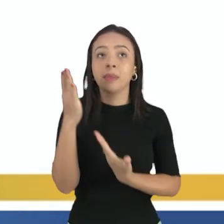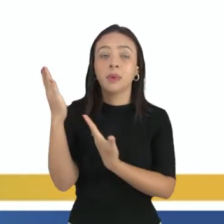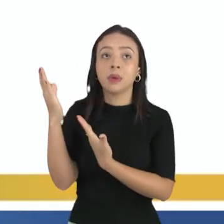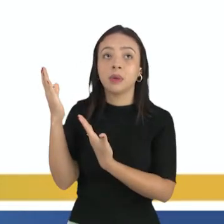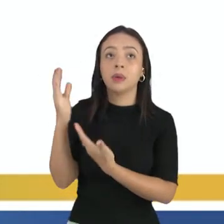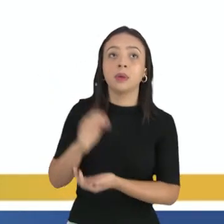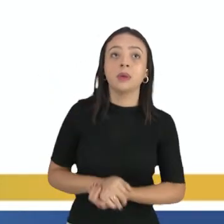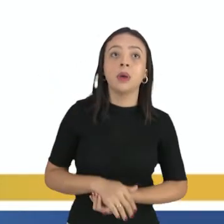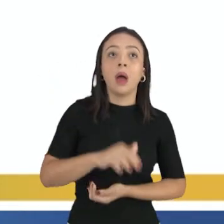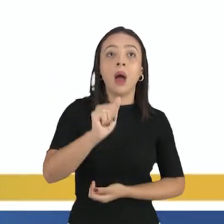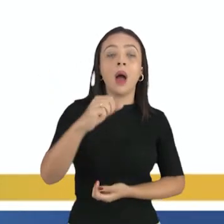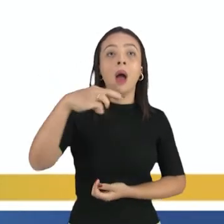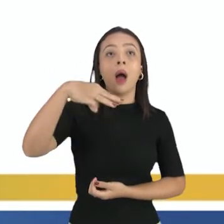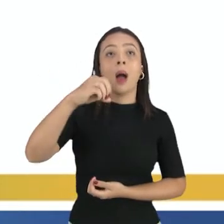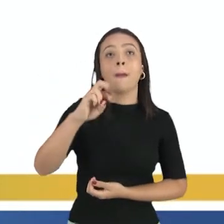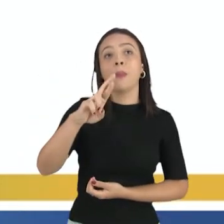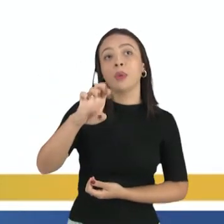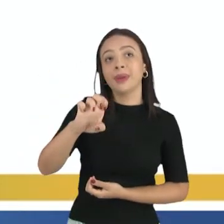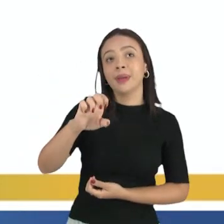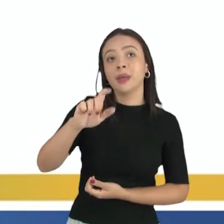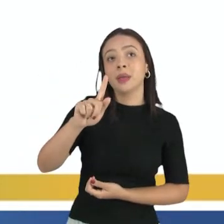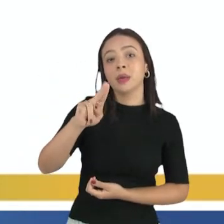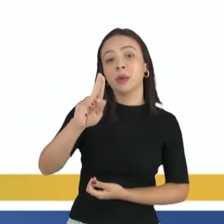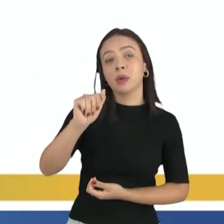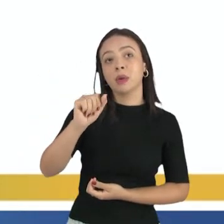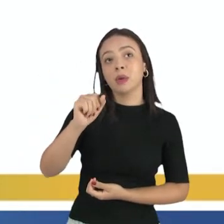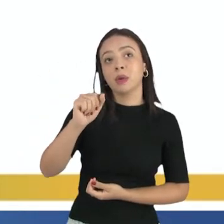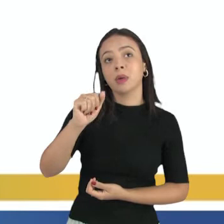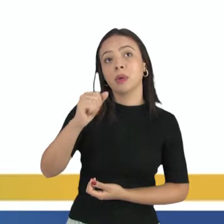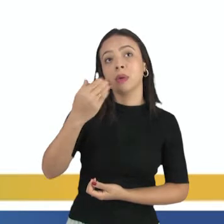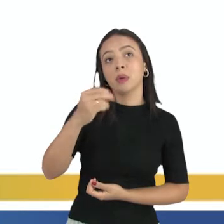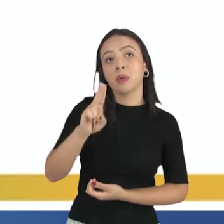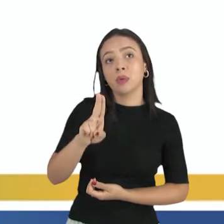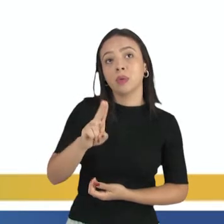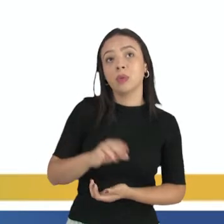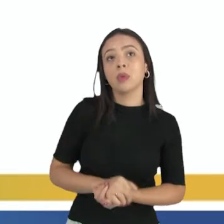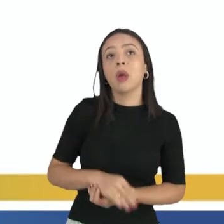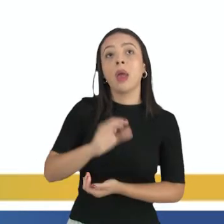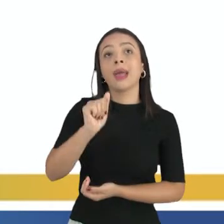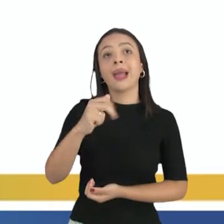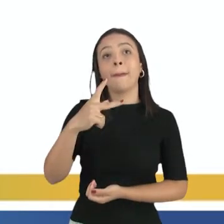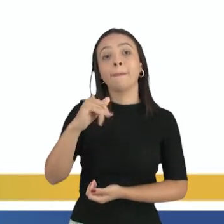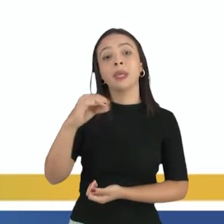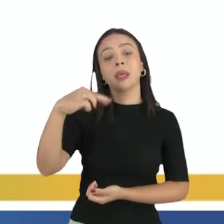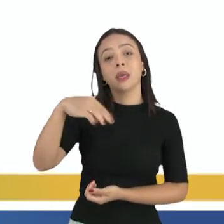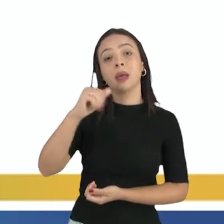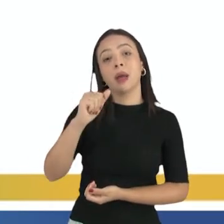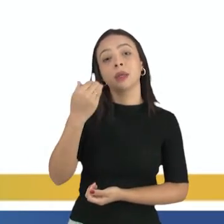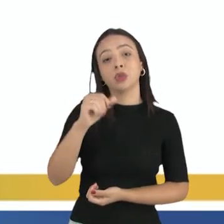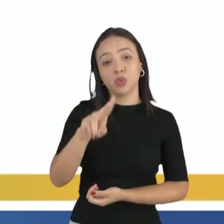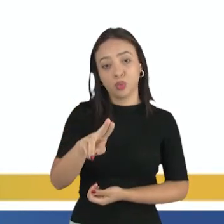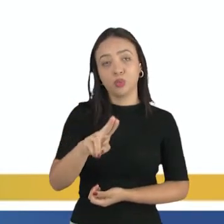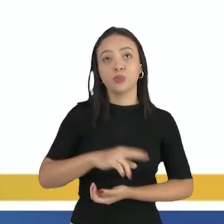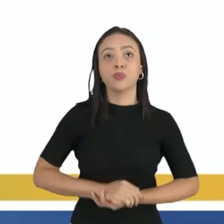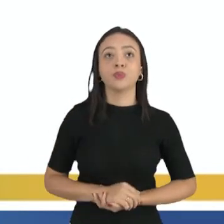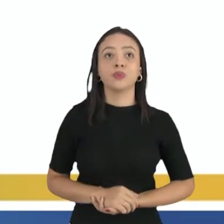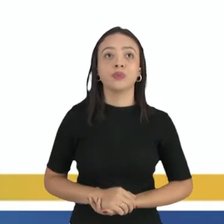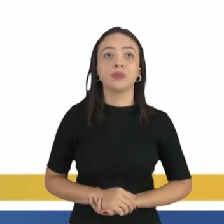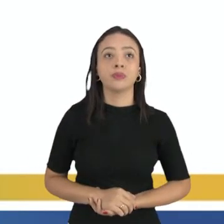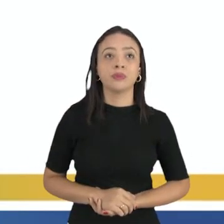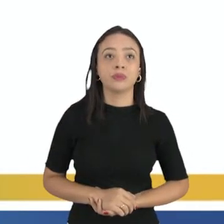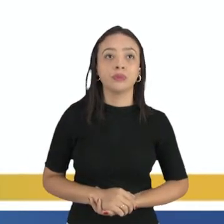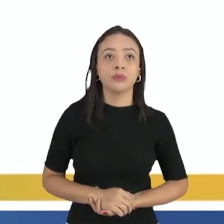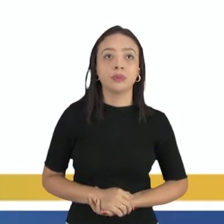formadas com esses sufixos: amoré, guaçu, anajá, mirim, capim, açu,